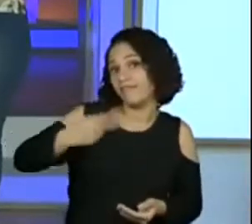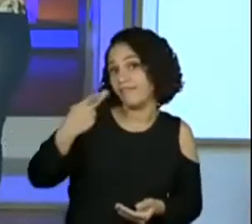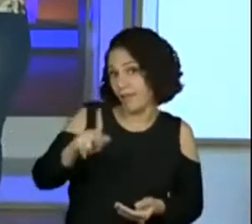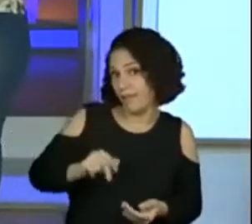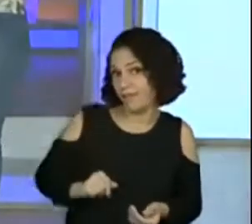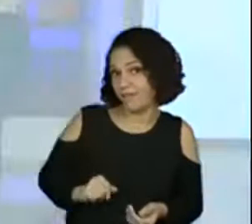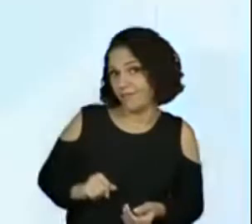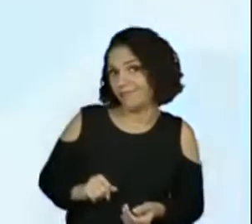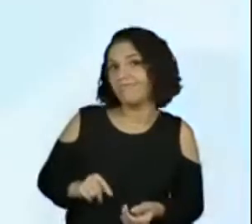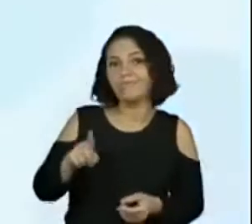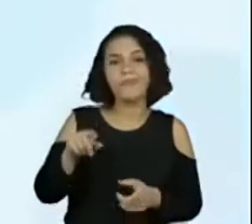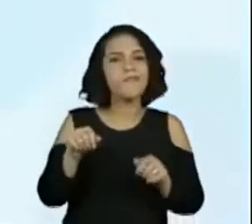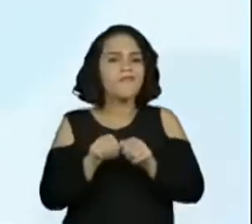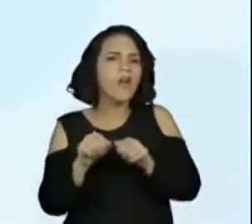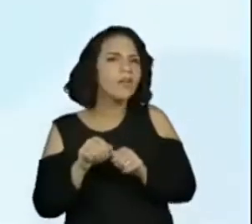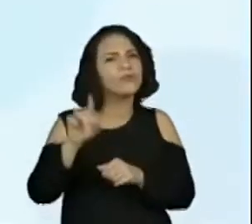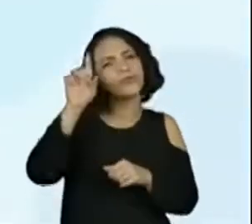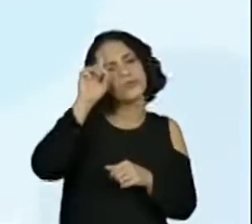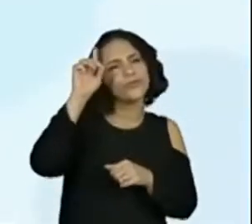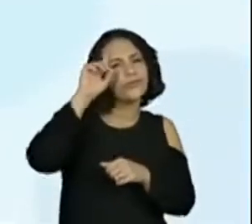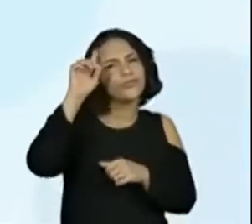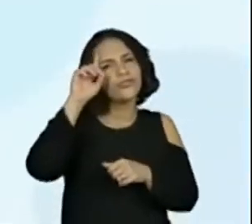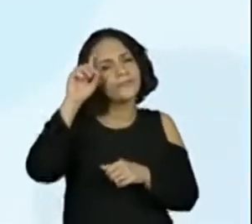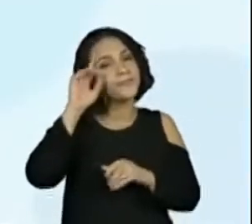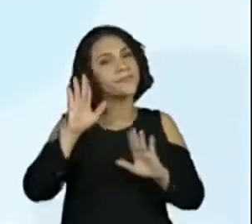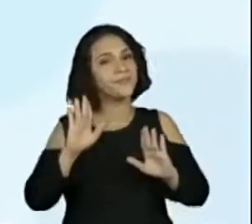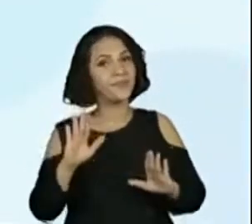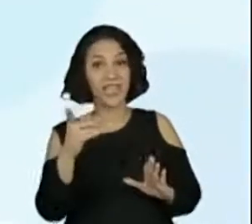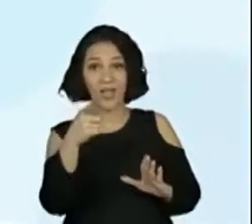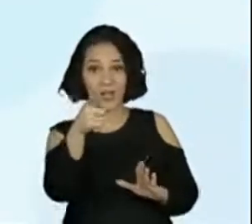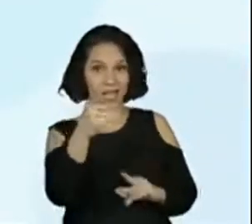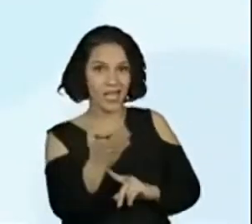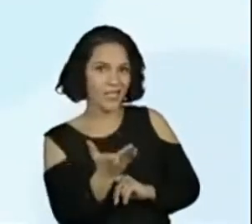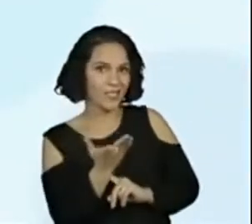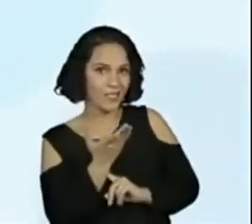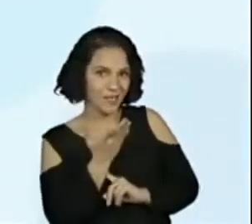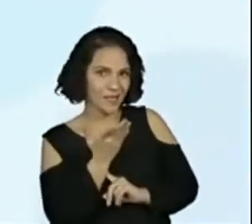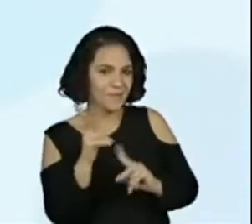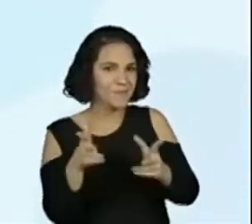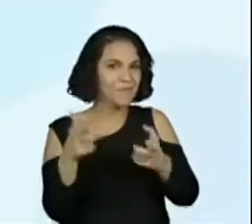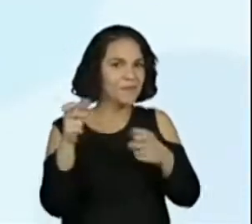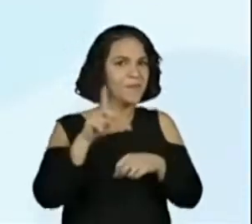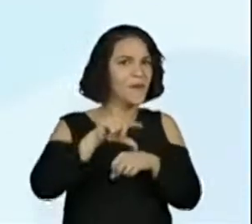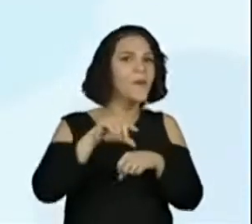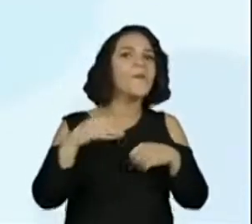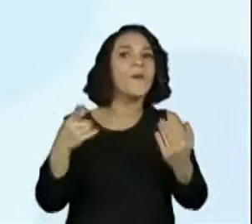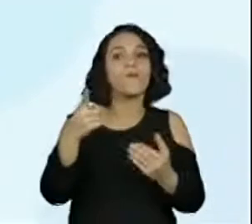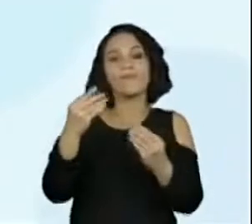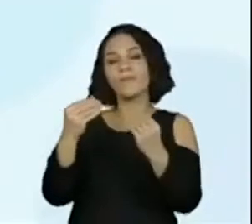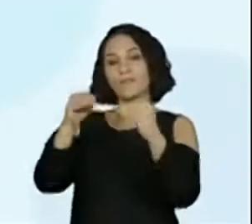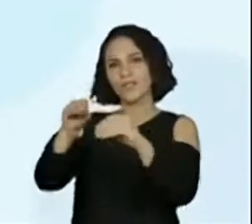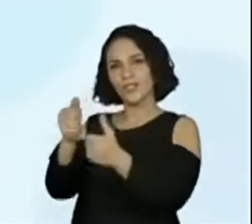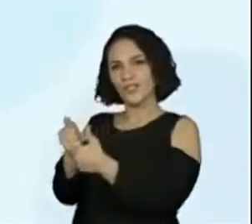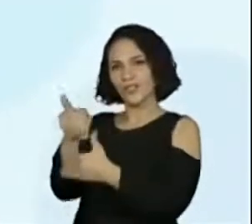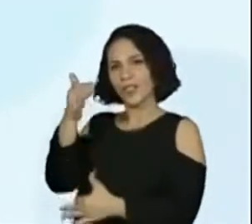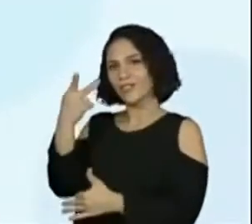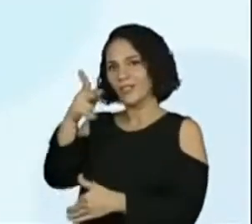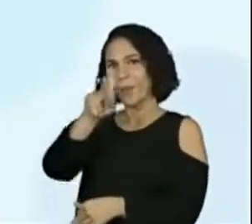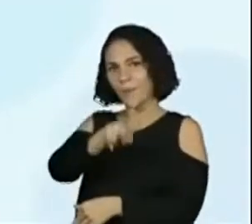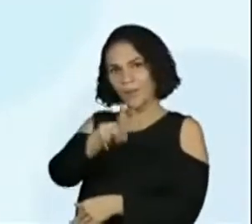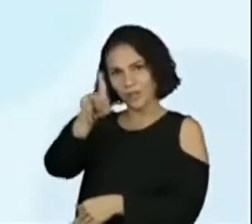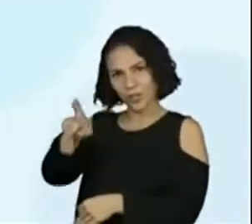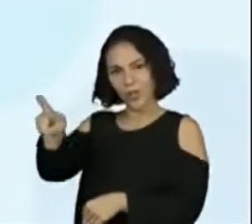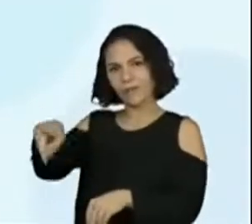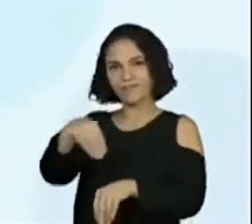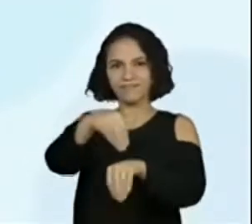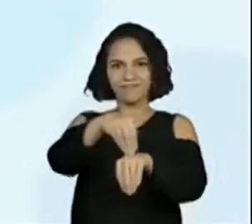que ela realiza. E eu quero que vocês, alunos, me ajudem. Vocês vão colocar no chat aí com o professor e ele